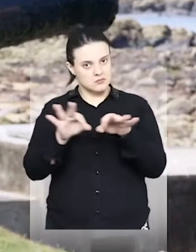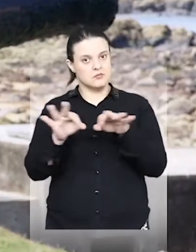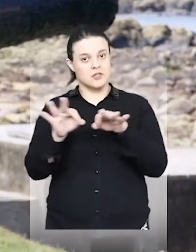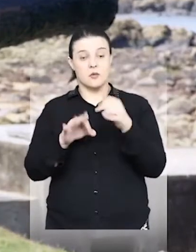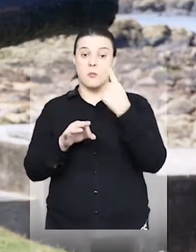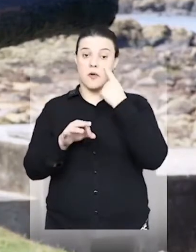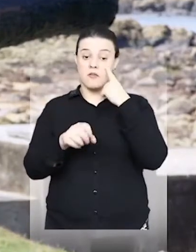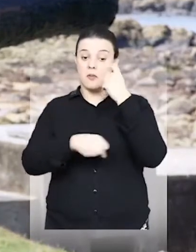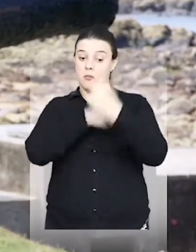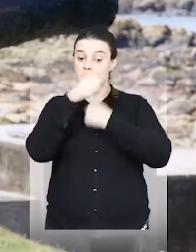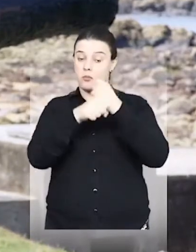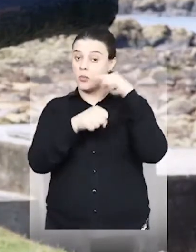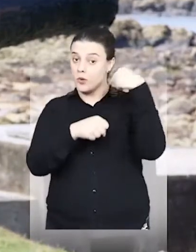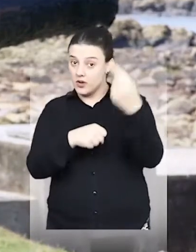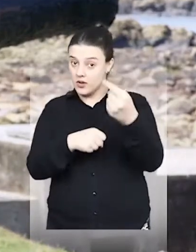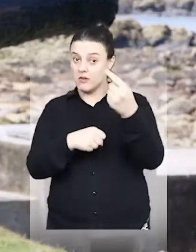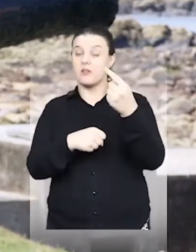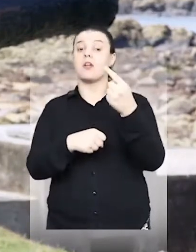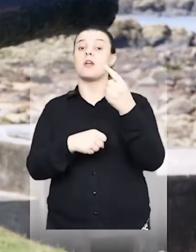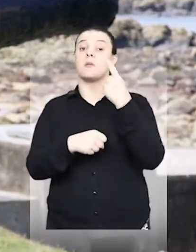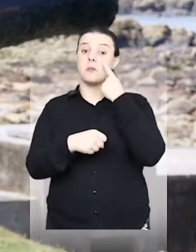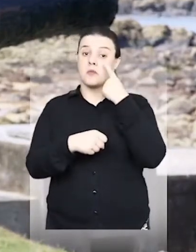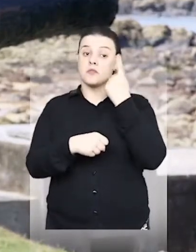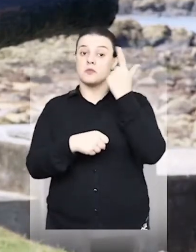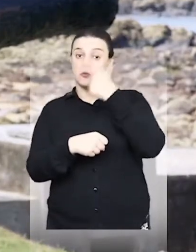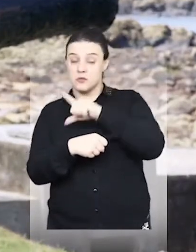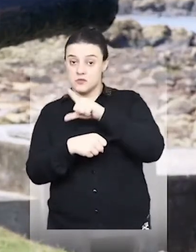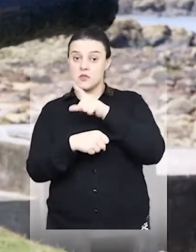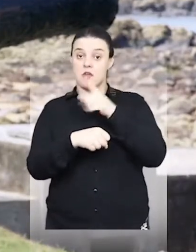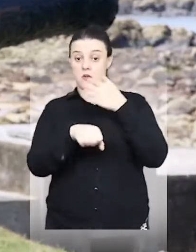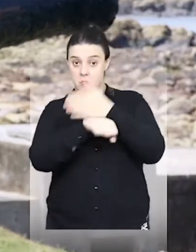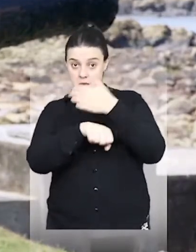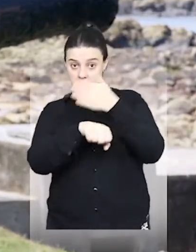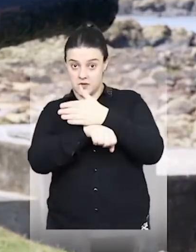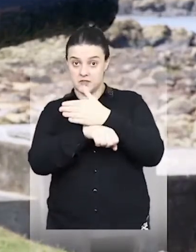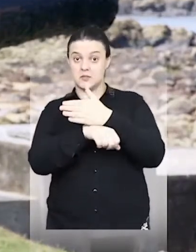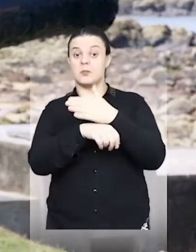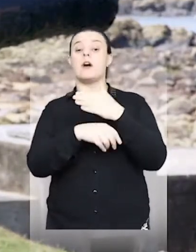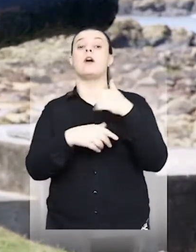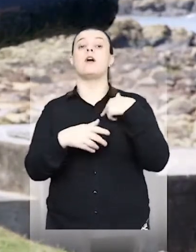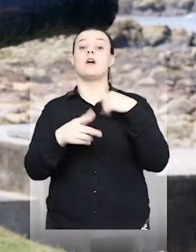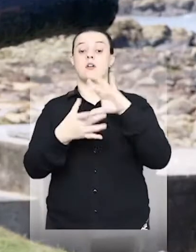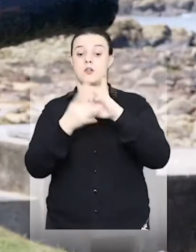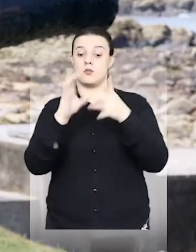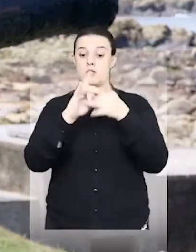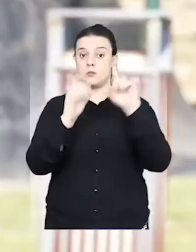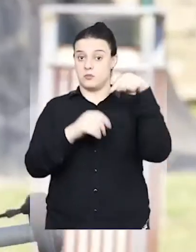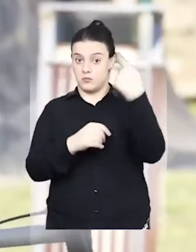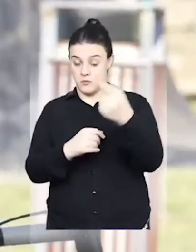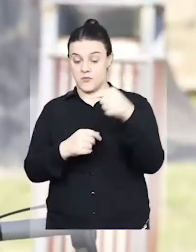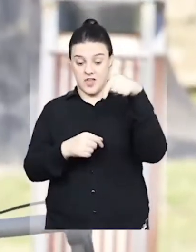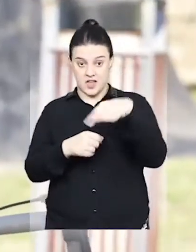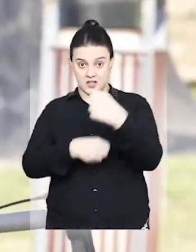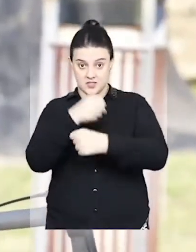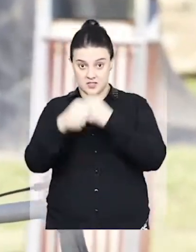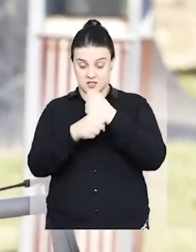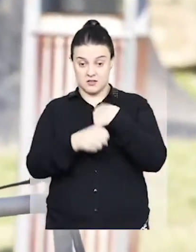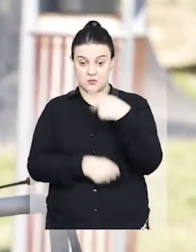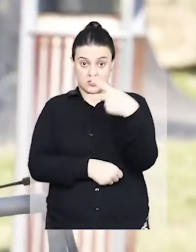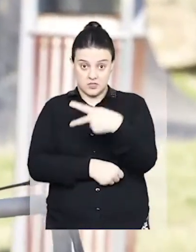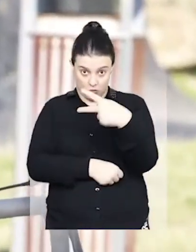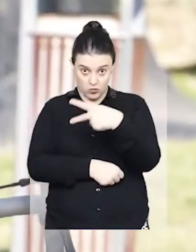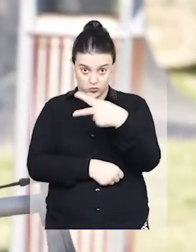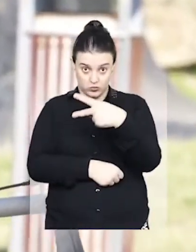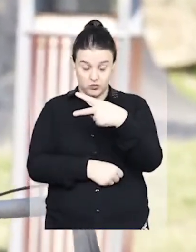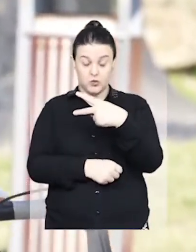planejamento para o ano que vem para participar nas próximas Olimpíadas. Esse ano eu estou em